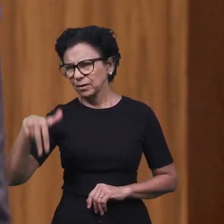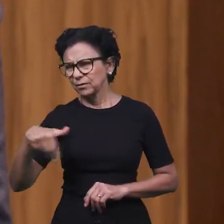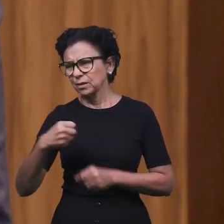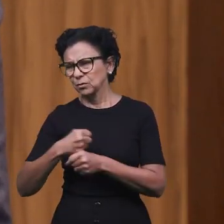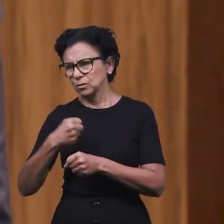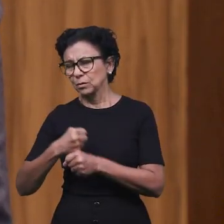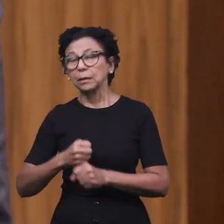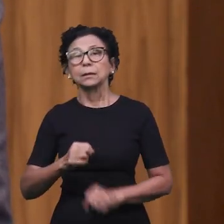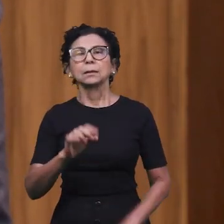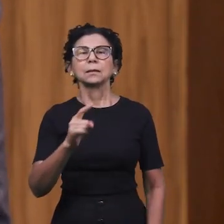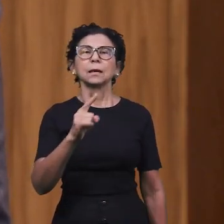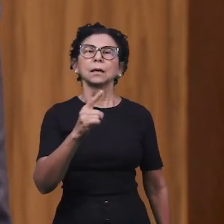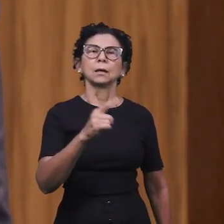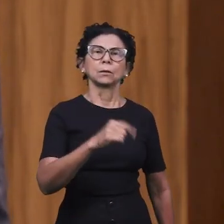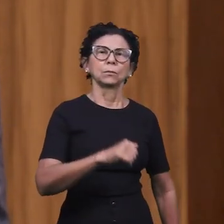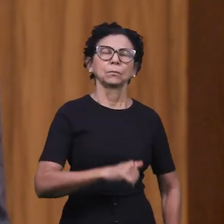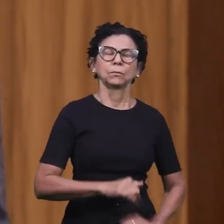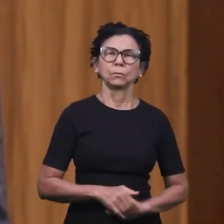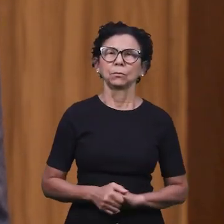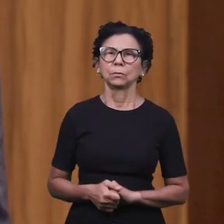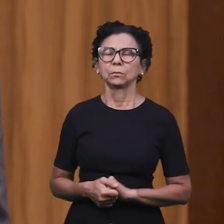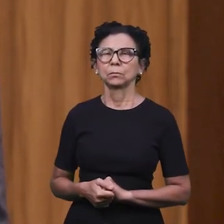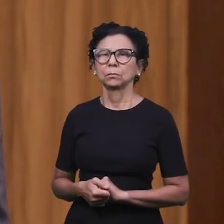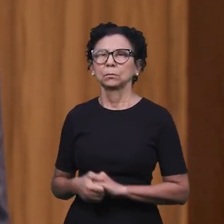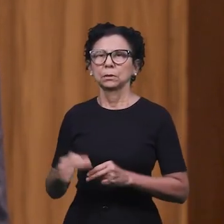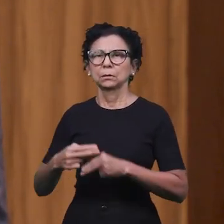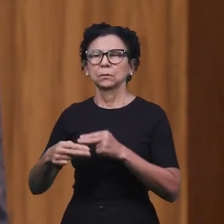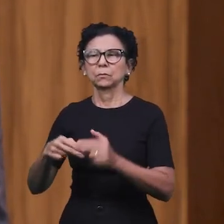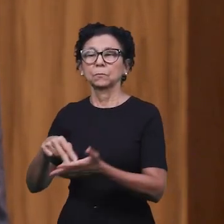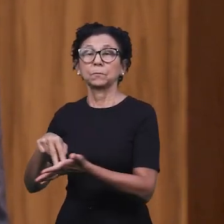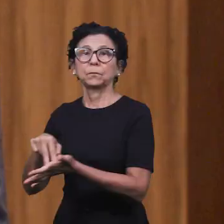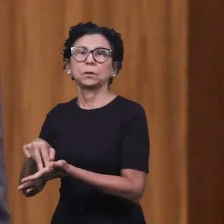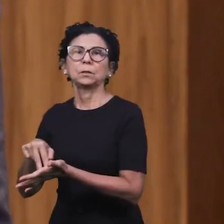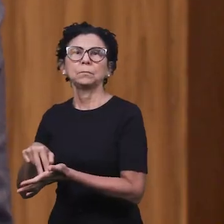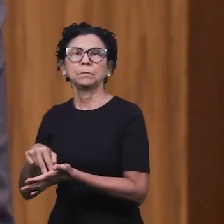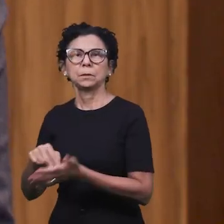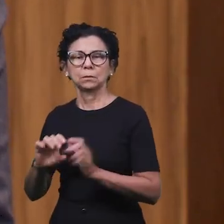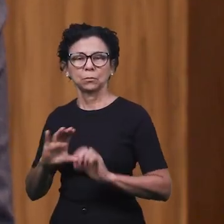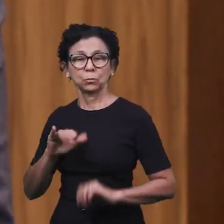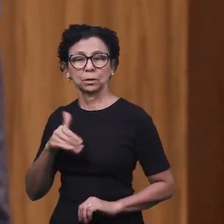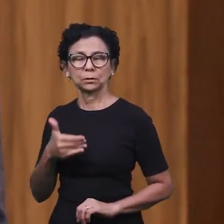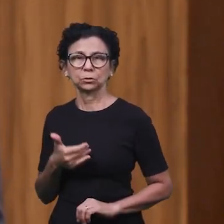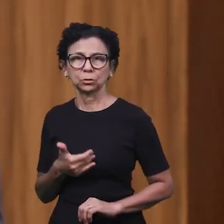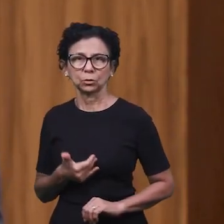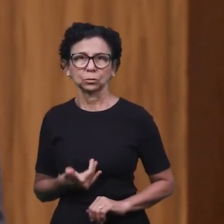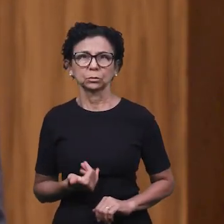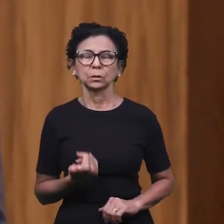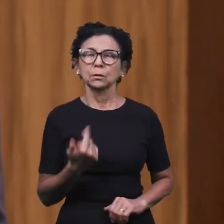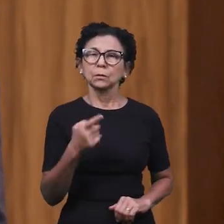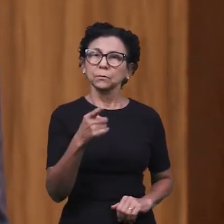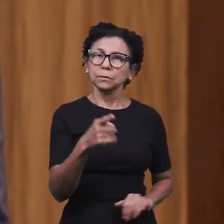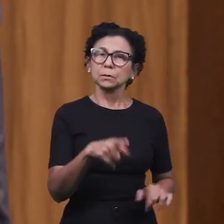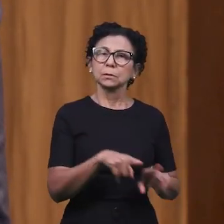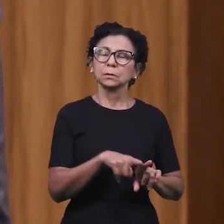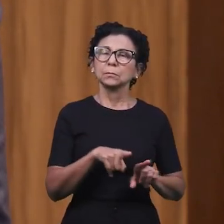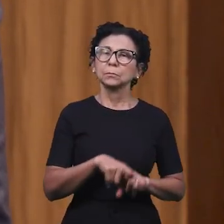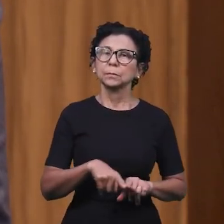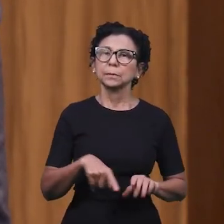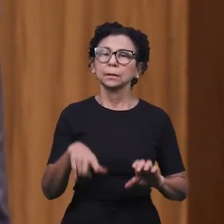foi persistente. E isso é muito importante na hora de você empreender, seja no seu